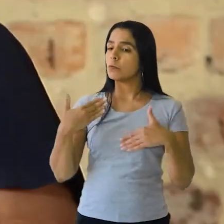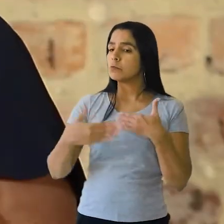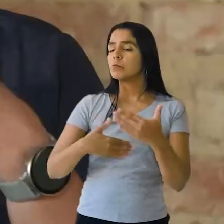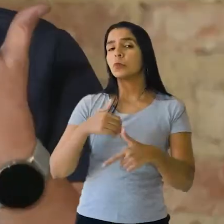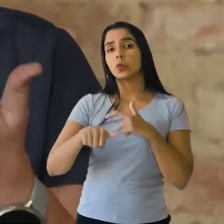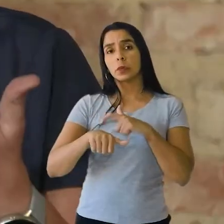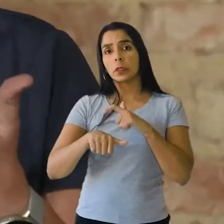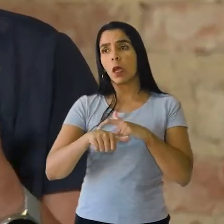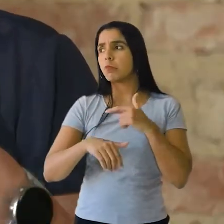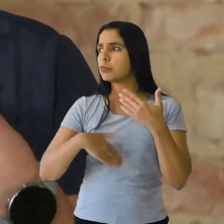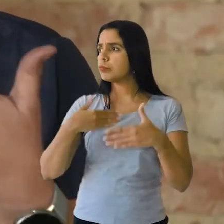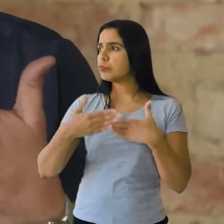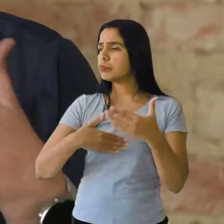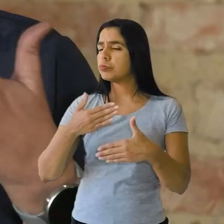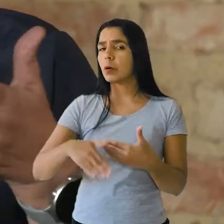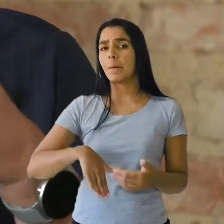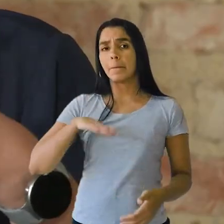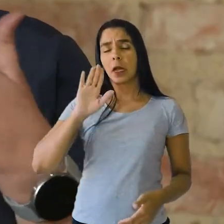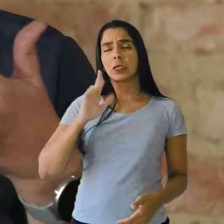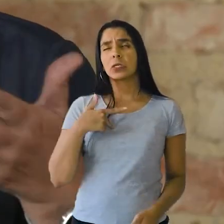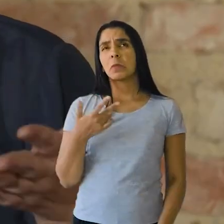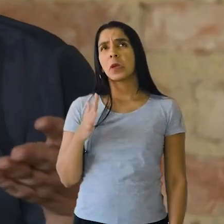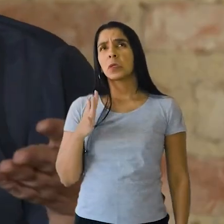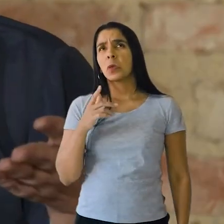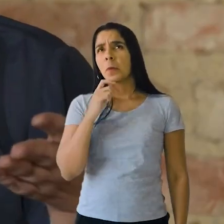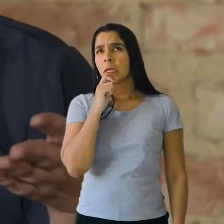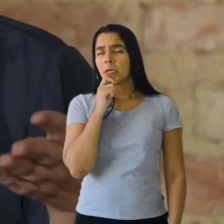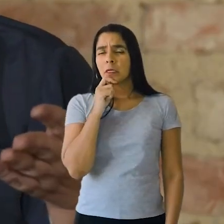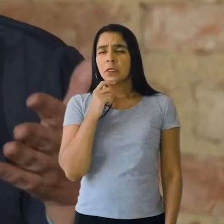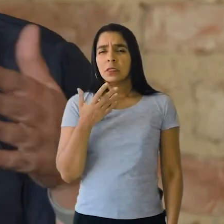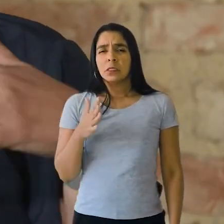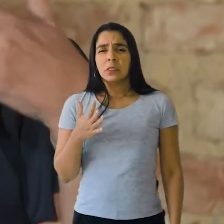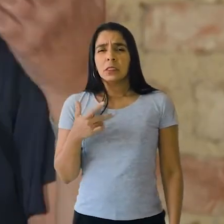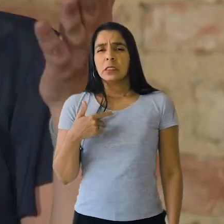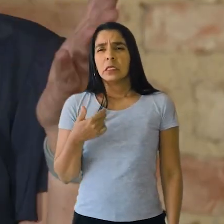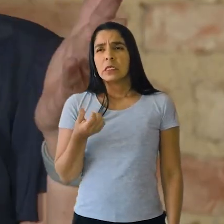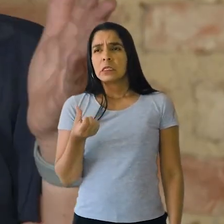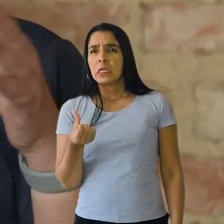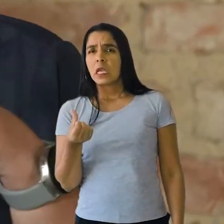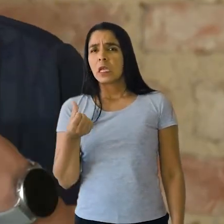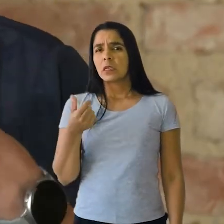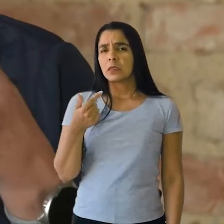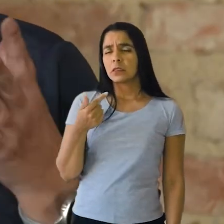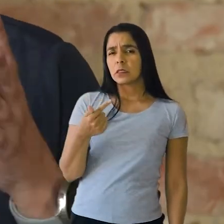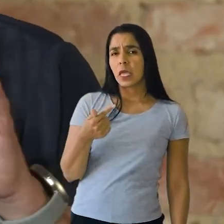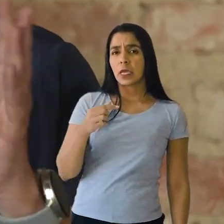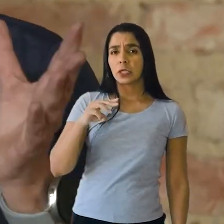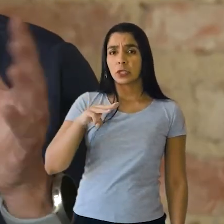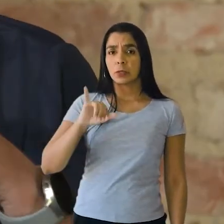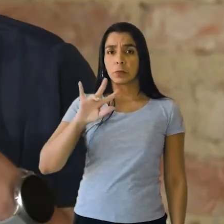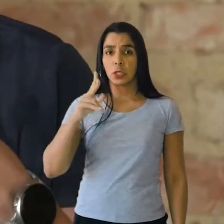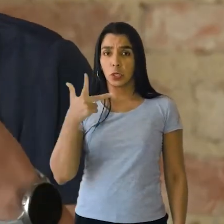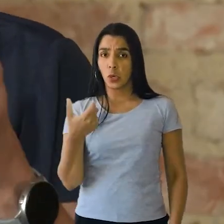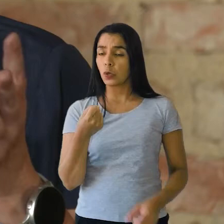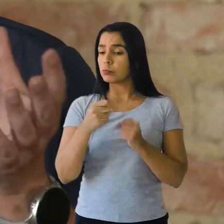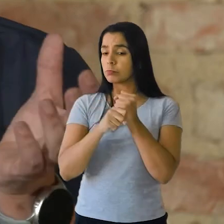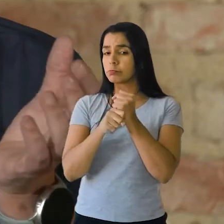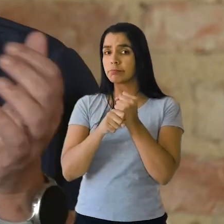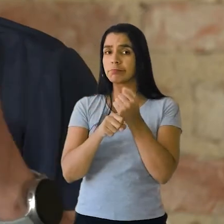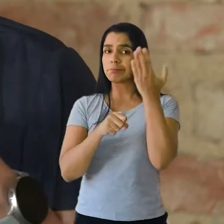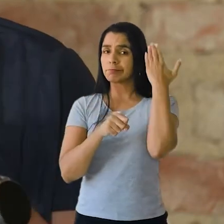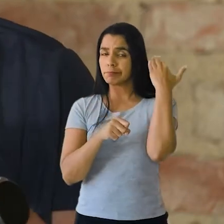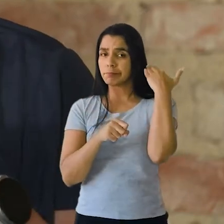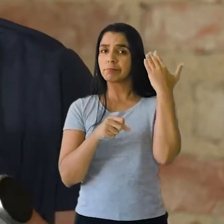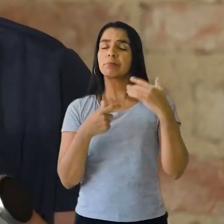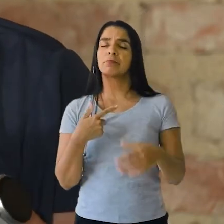era. E aí, então, à medida que o tempo avança um pouco mais, aproximadamente algo em torno de 6,